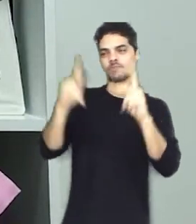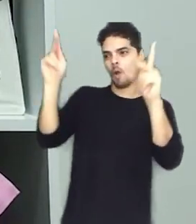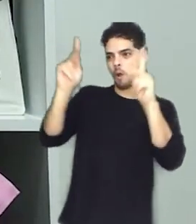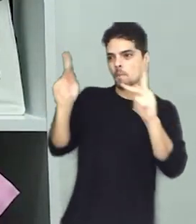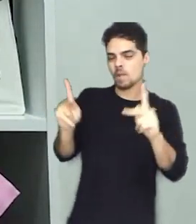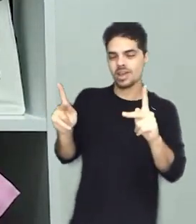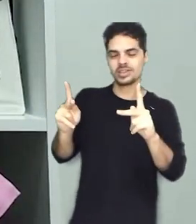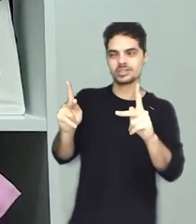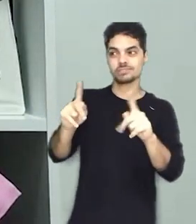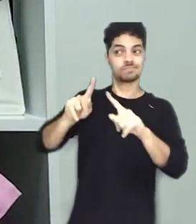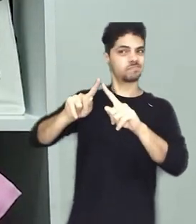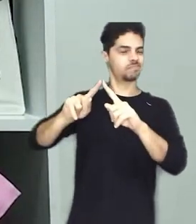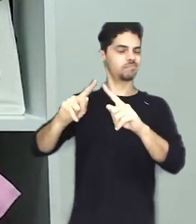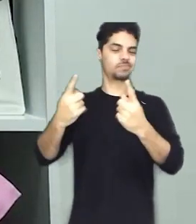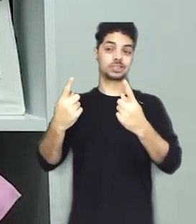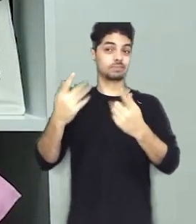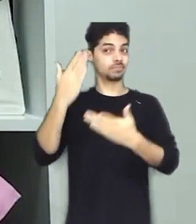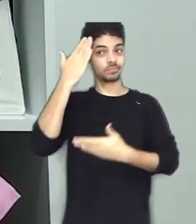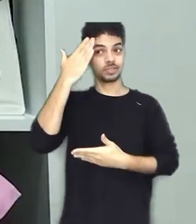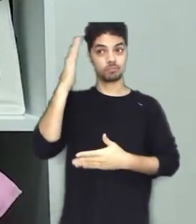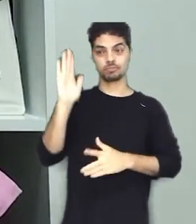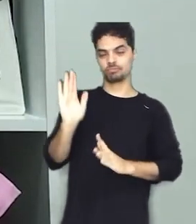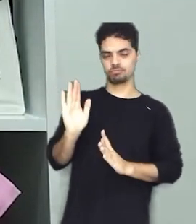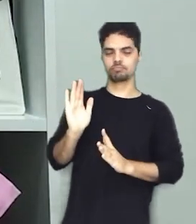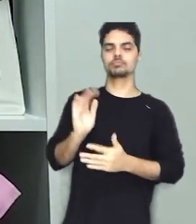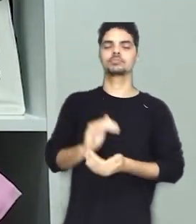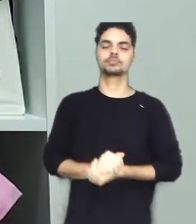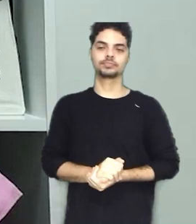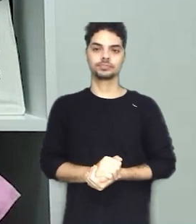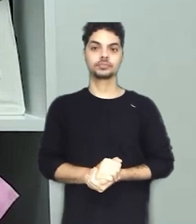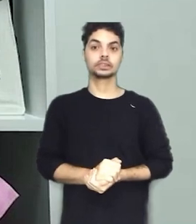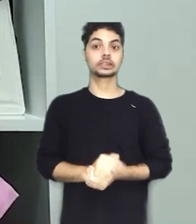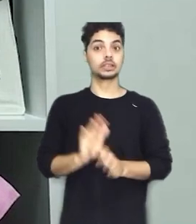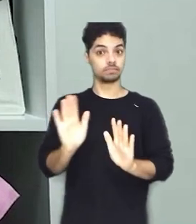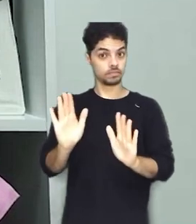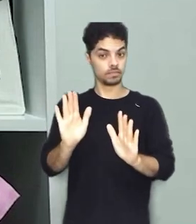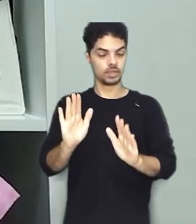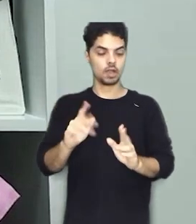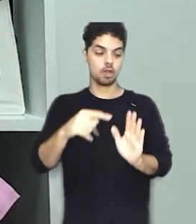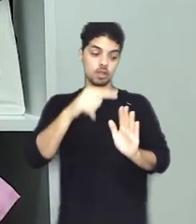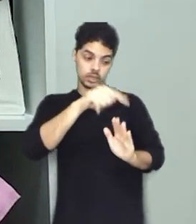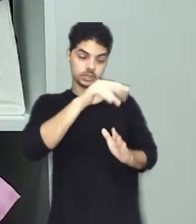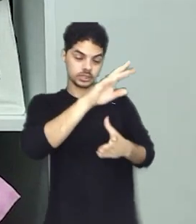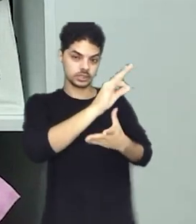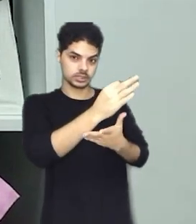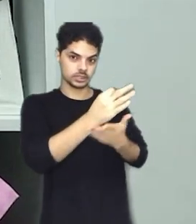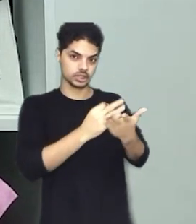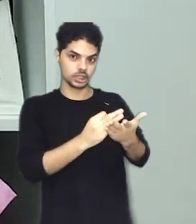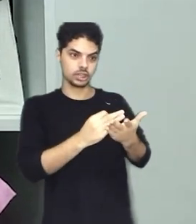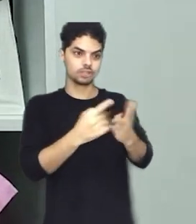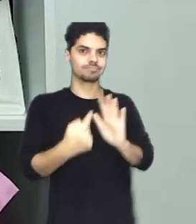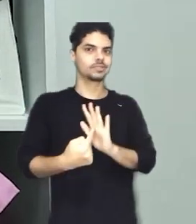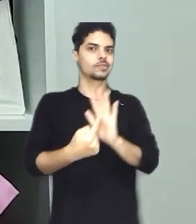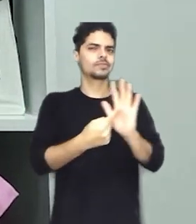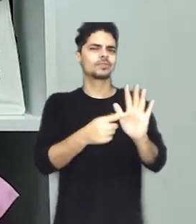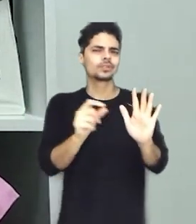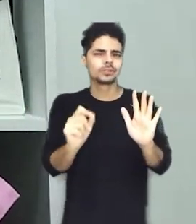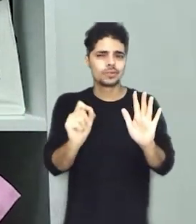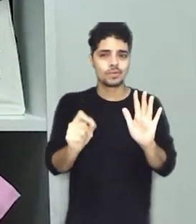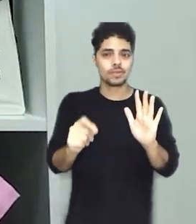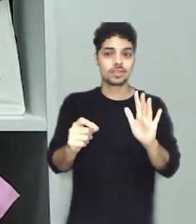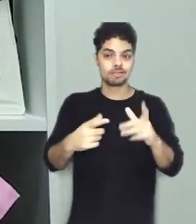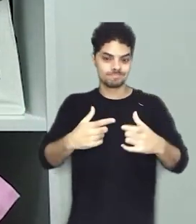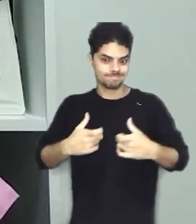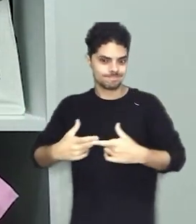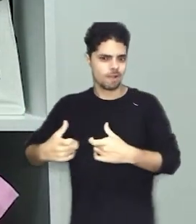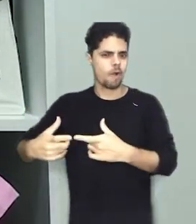Assim, o texto do professor André Roberto Machado aborda a importância das guerras ocorridas na independência do Brasil,